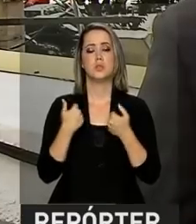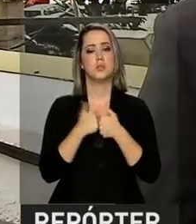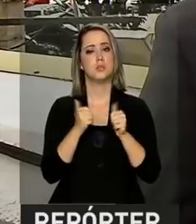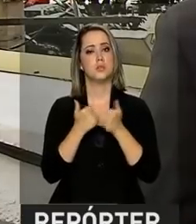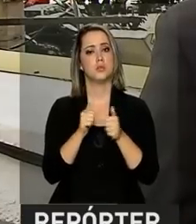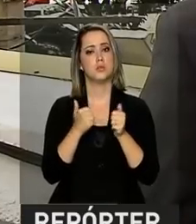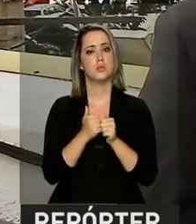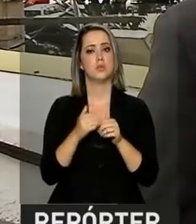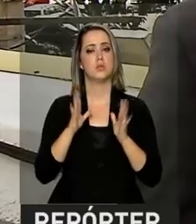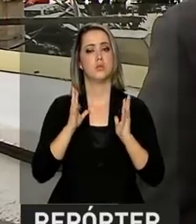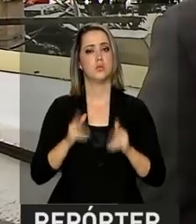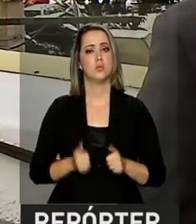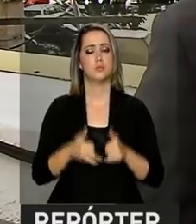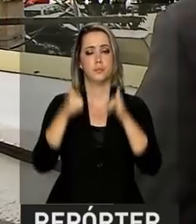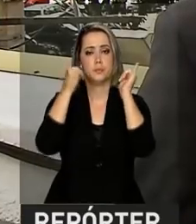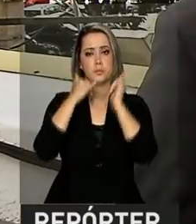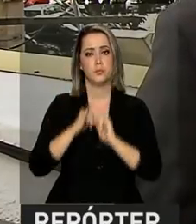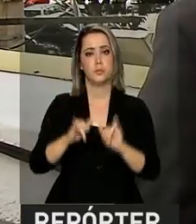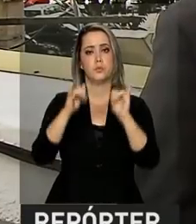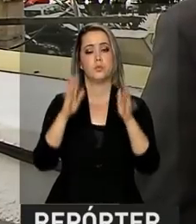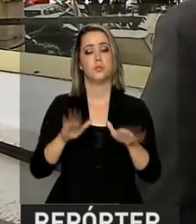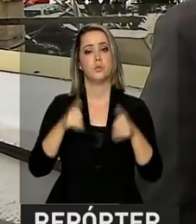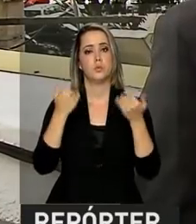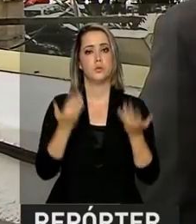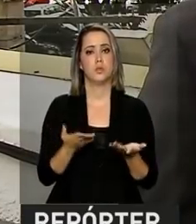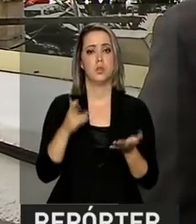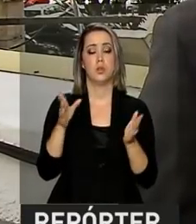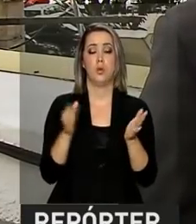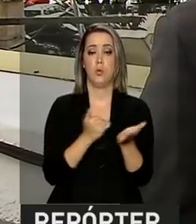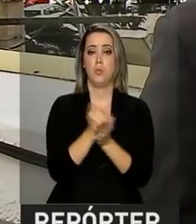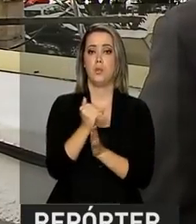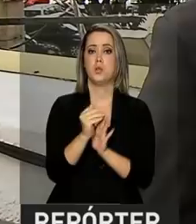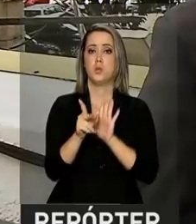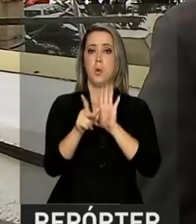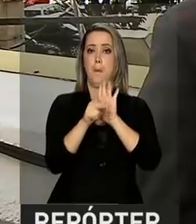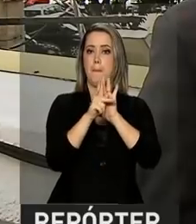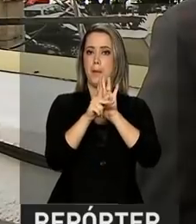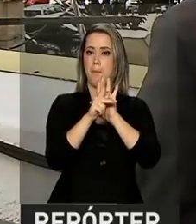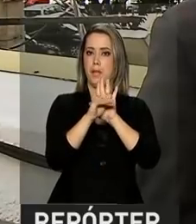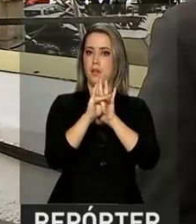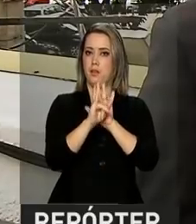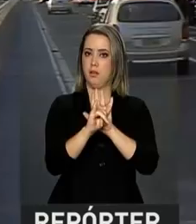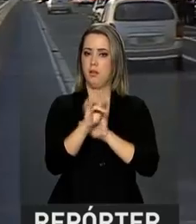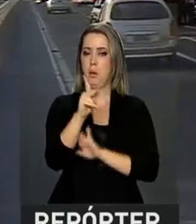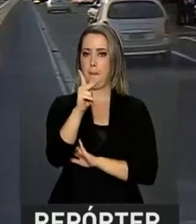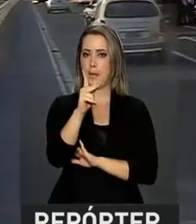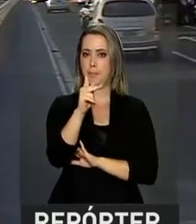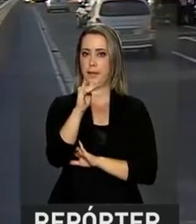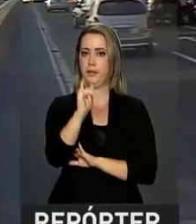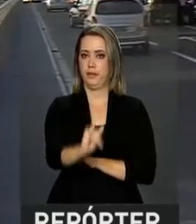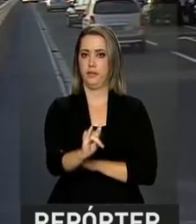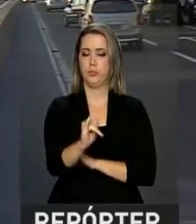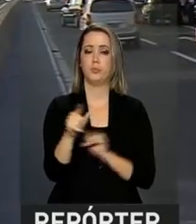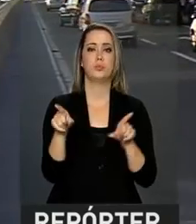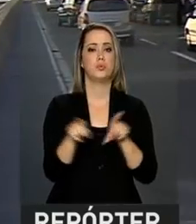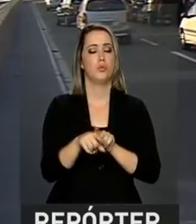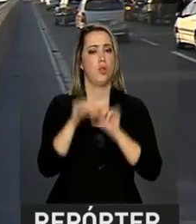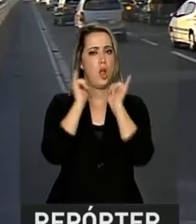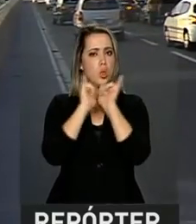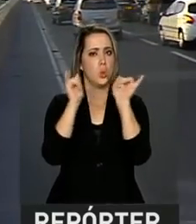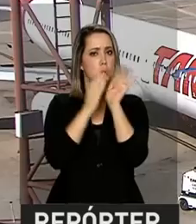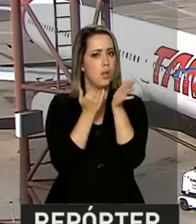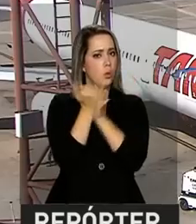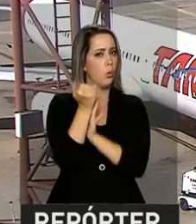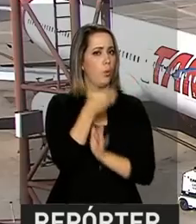transporte, saneamento e energia. Para isso, lançou o Programa de Parcerias de Investimentos, PPI. Anunciado logo no início da